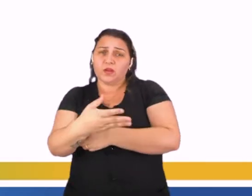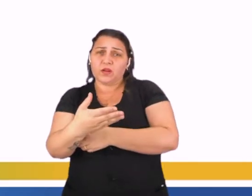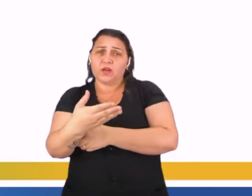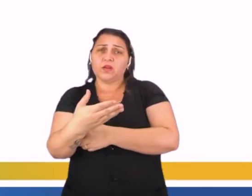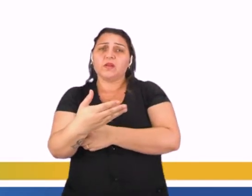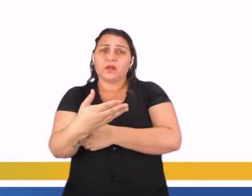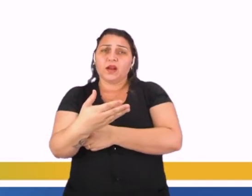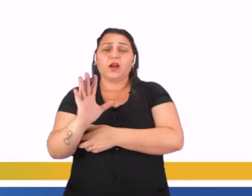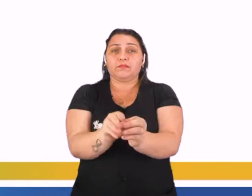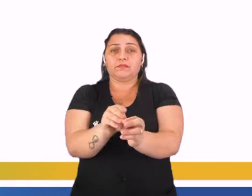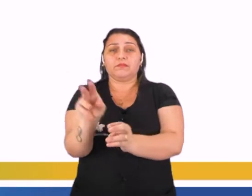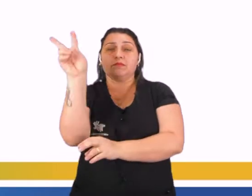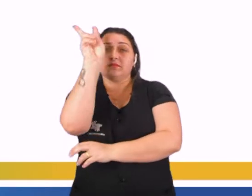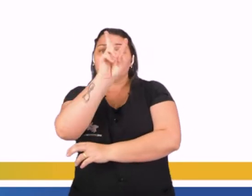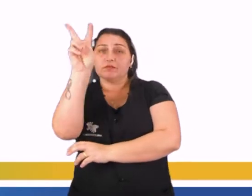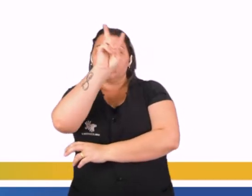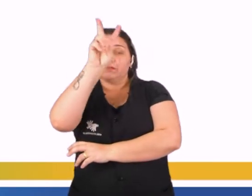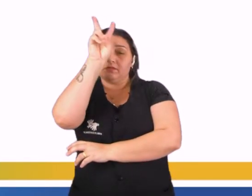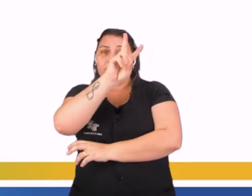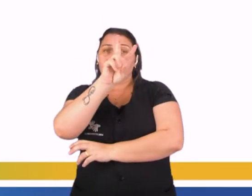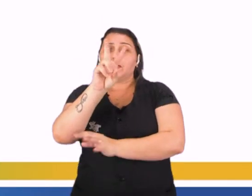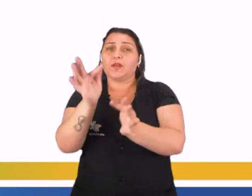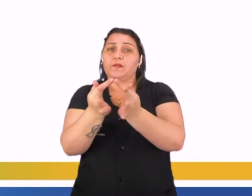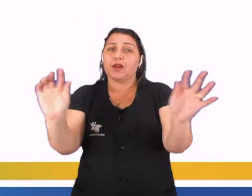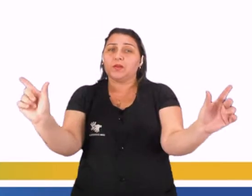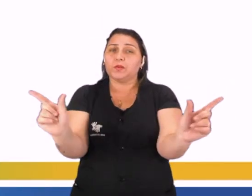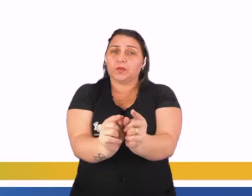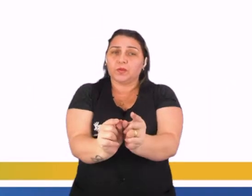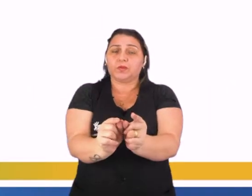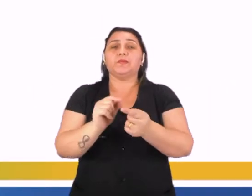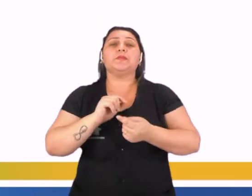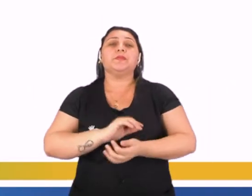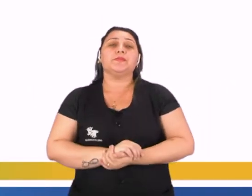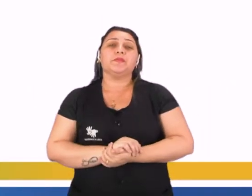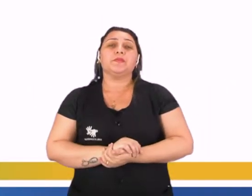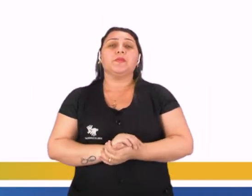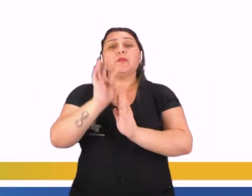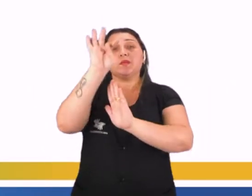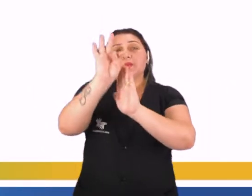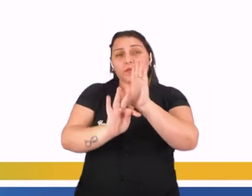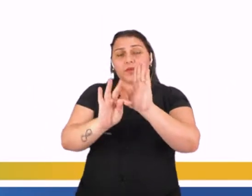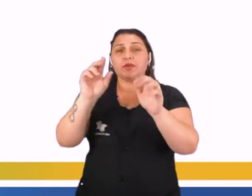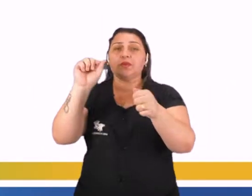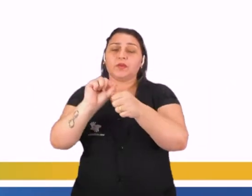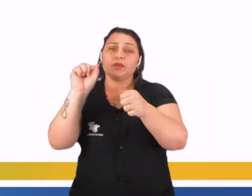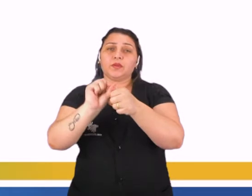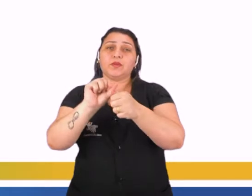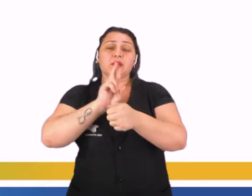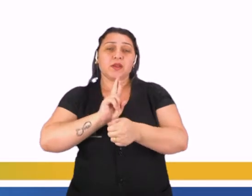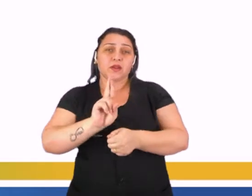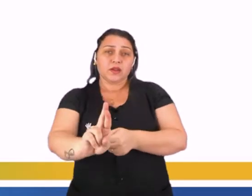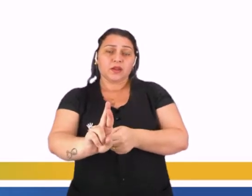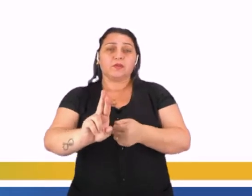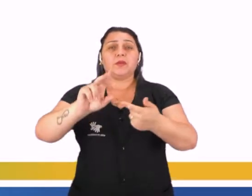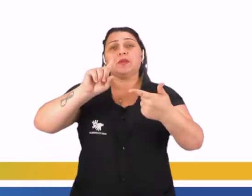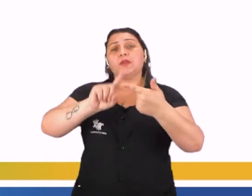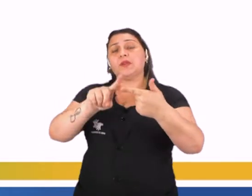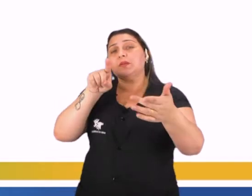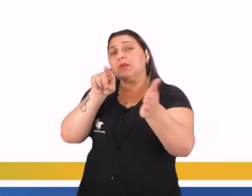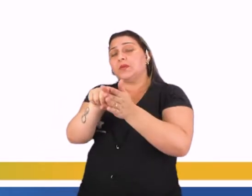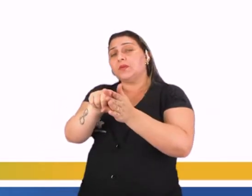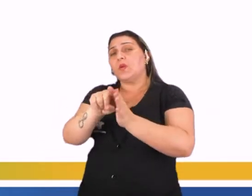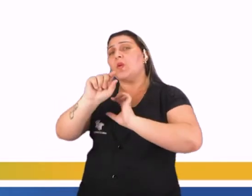A importância da notícia no nosso dia a dia. Os jornais e notícias foram grandes invenções da